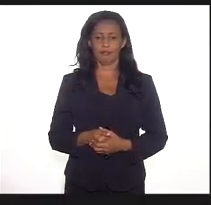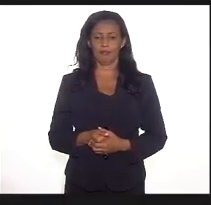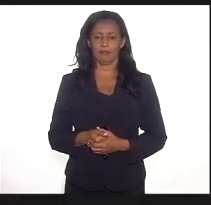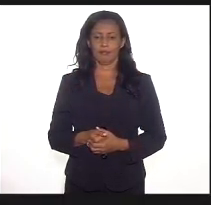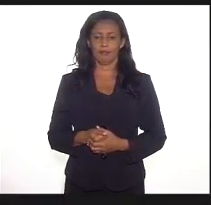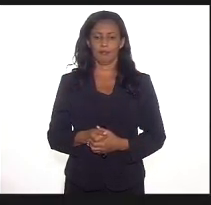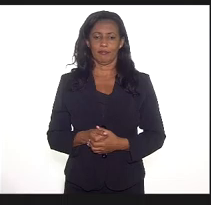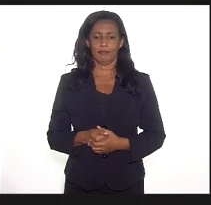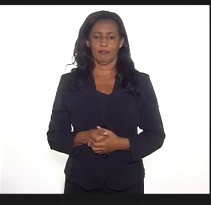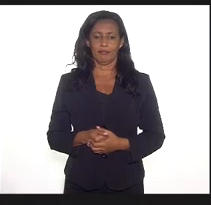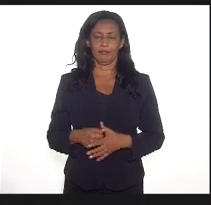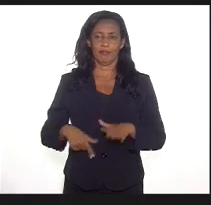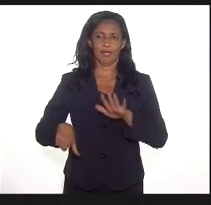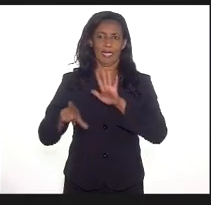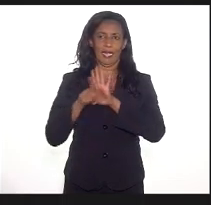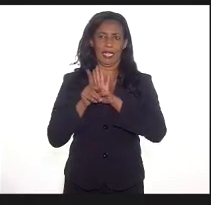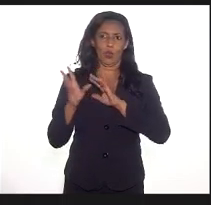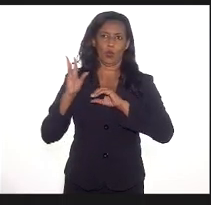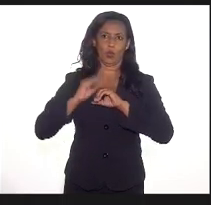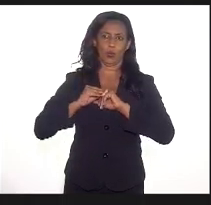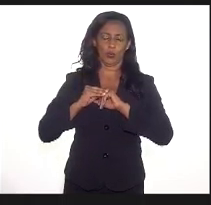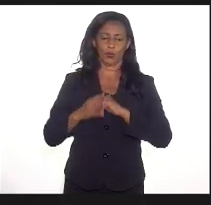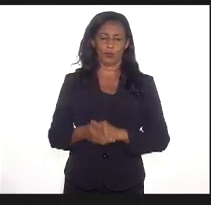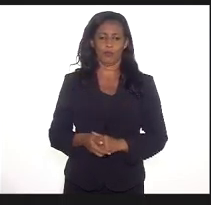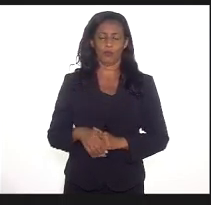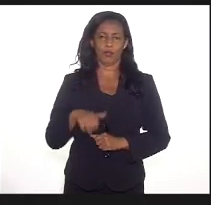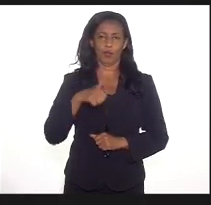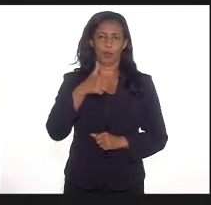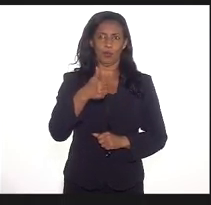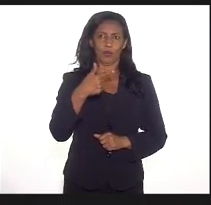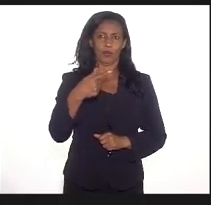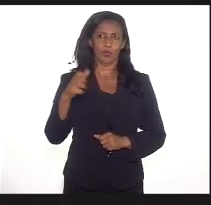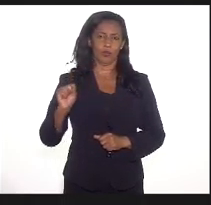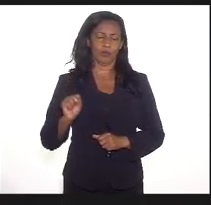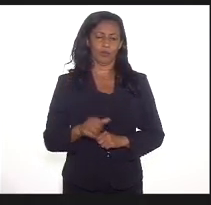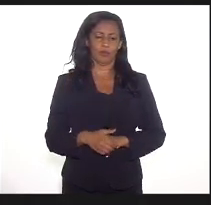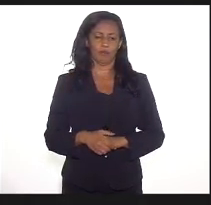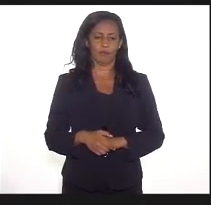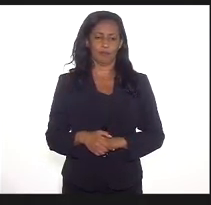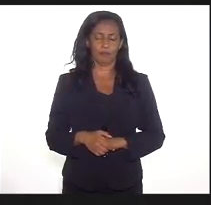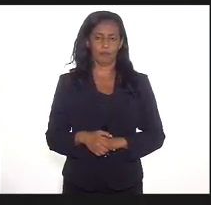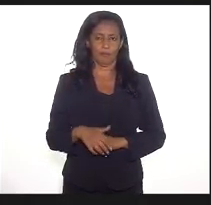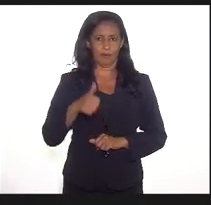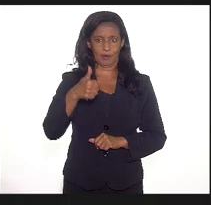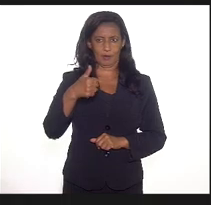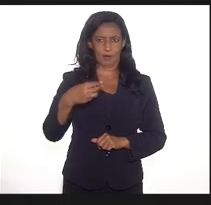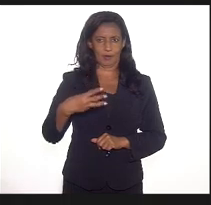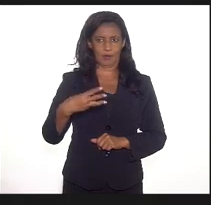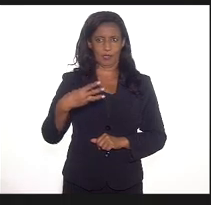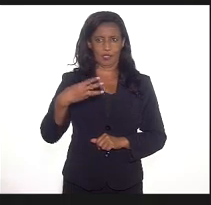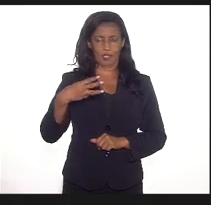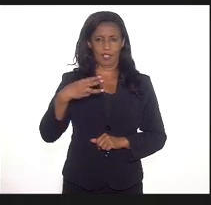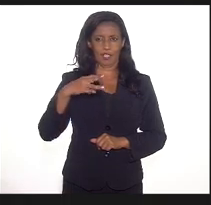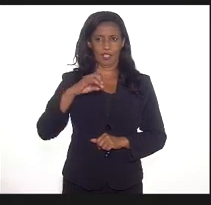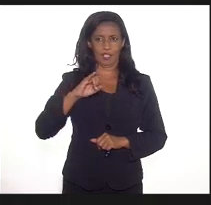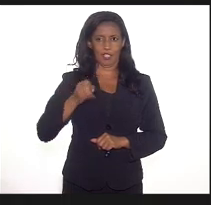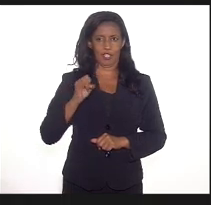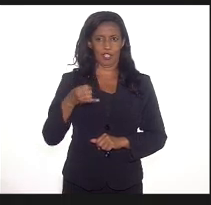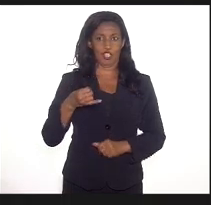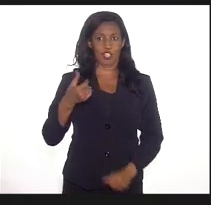O artigo 21 da Lei Complementar 178, de 13 de